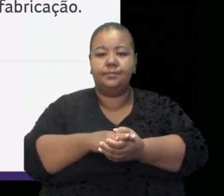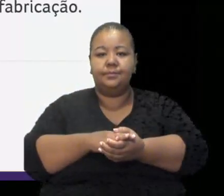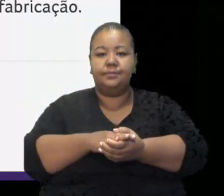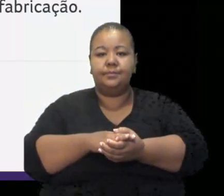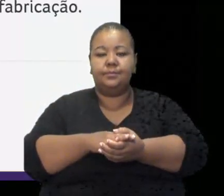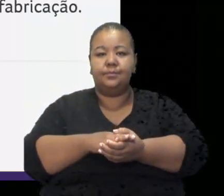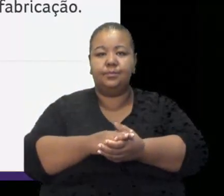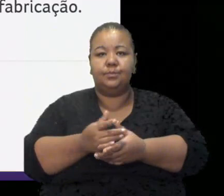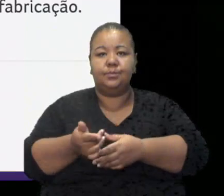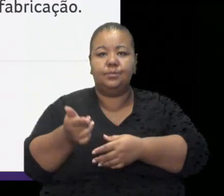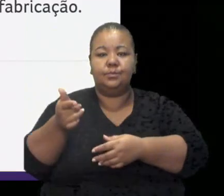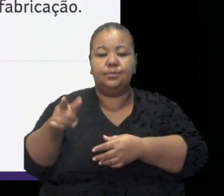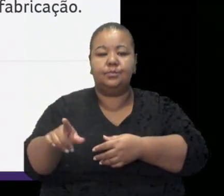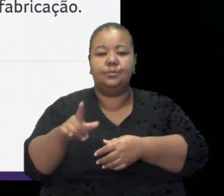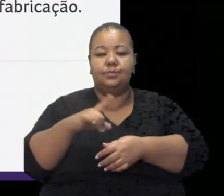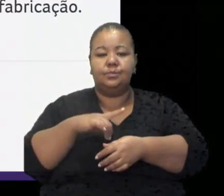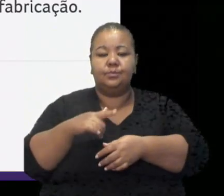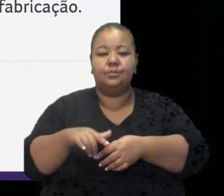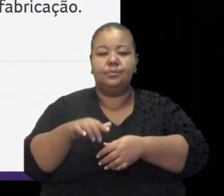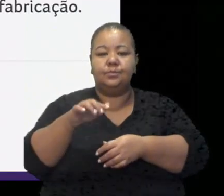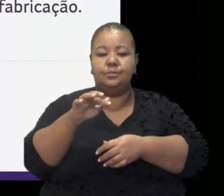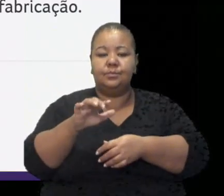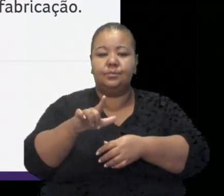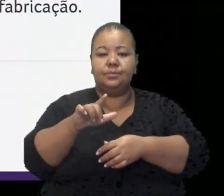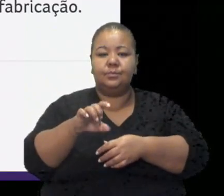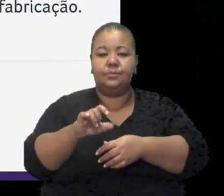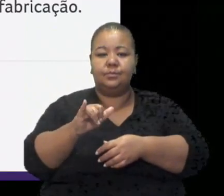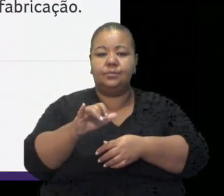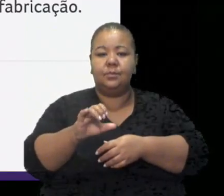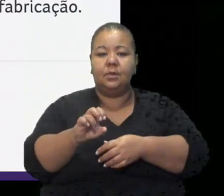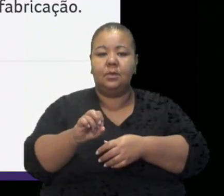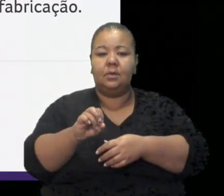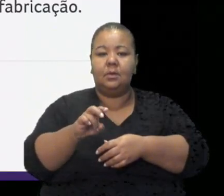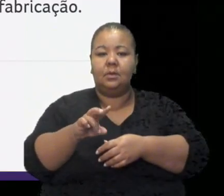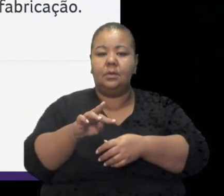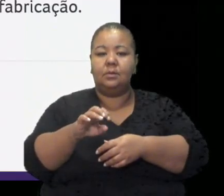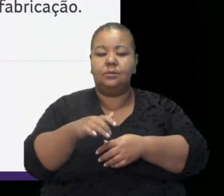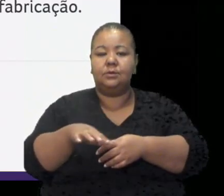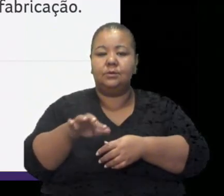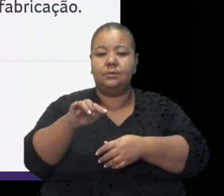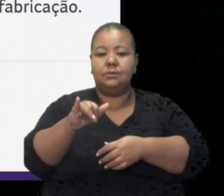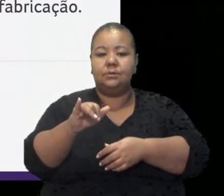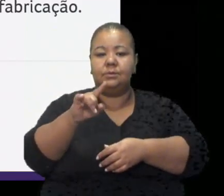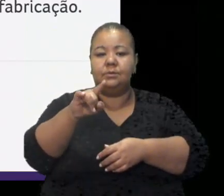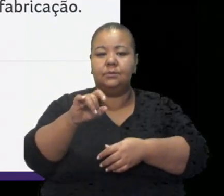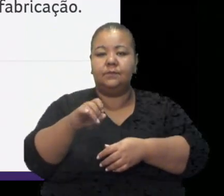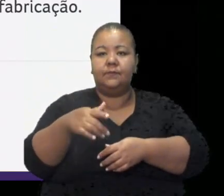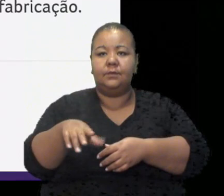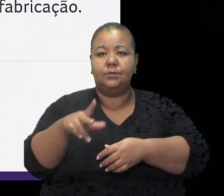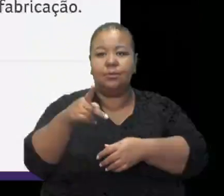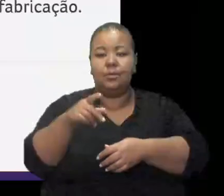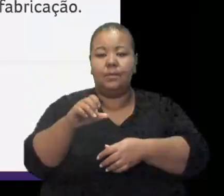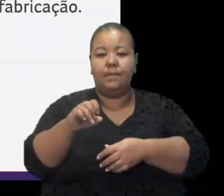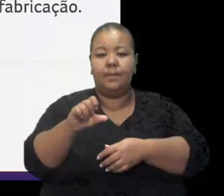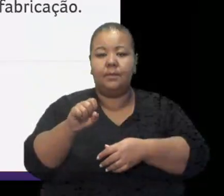Por fim, a gente tem o layout fixo posicional, né?